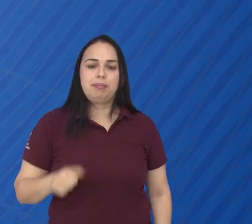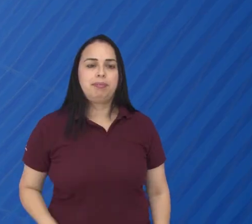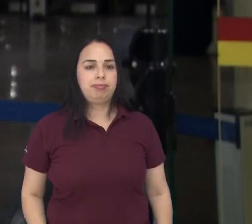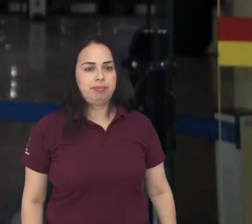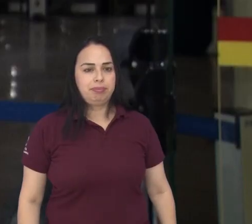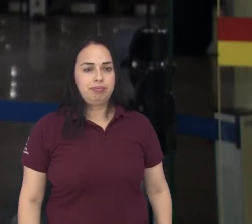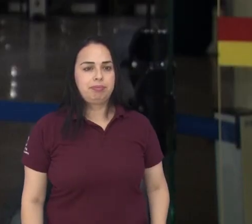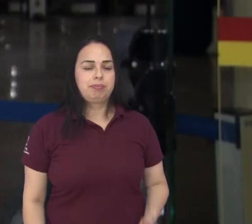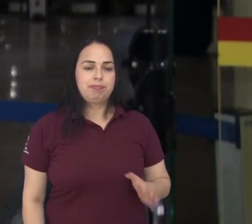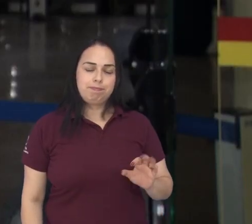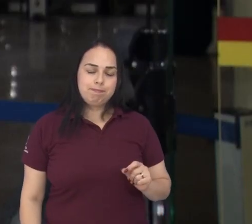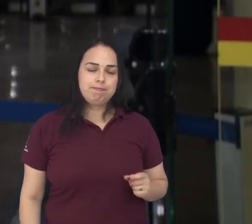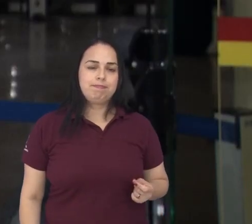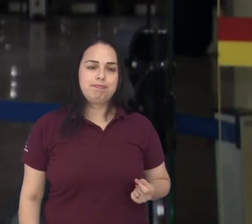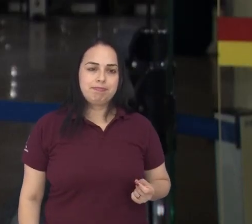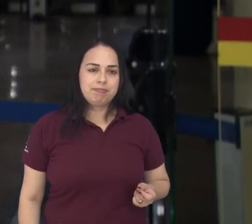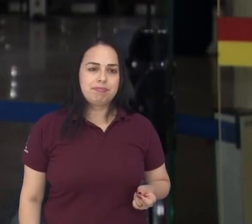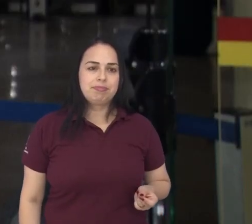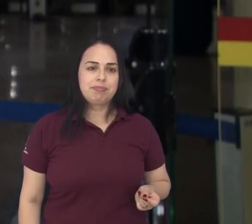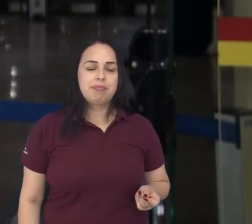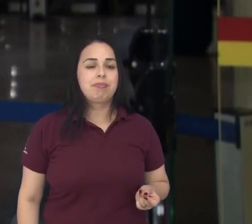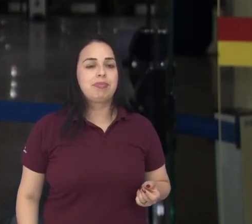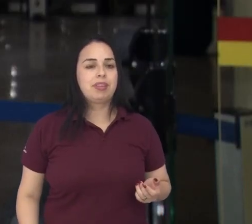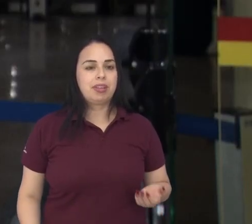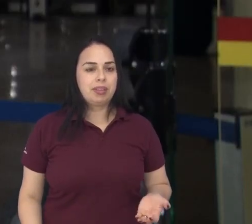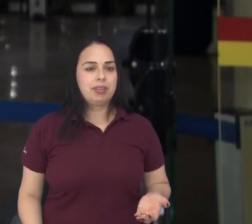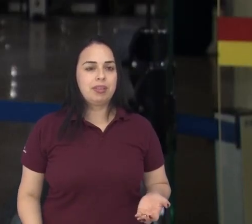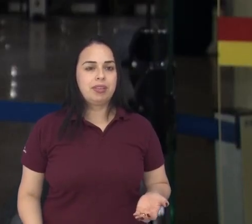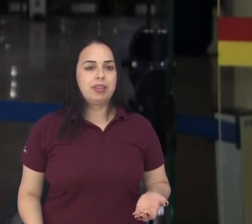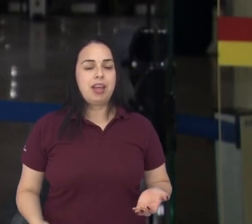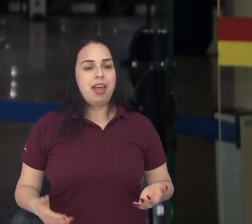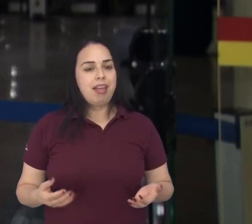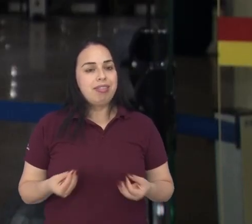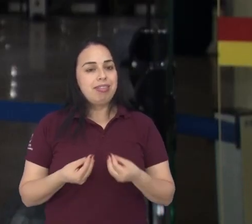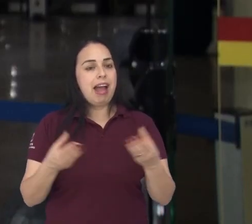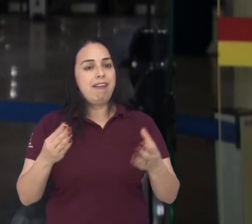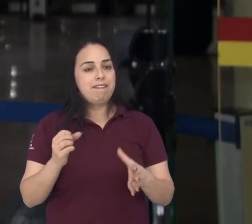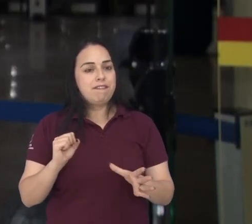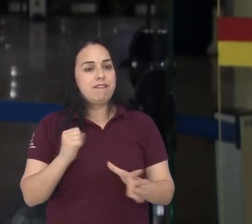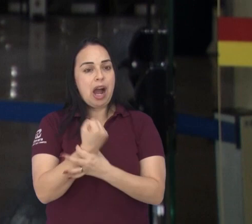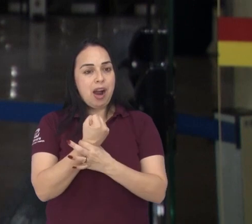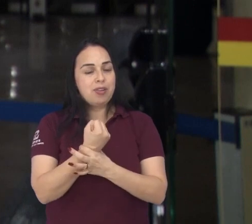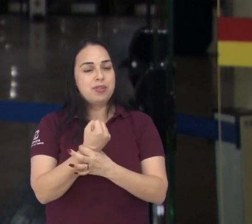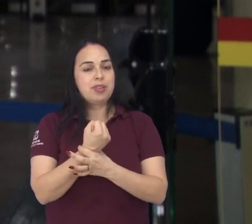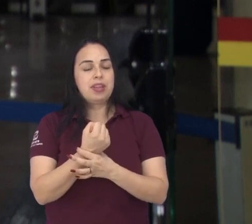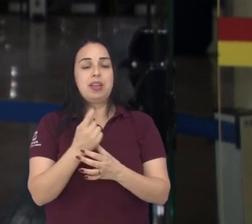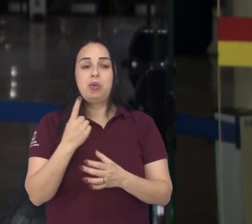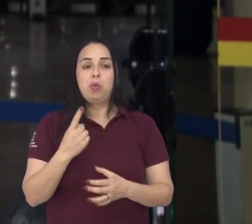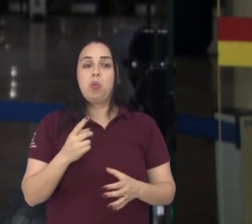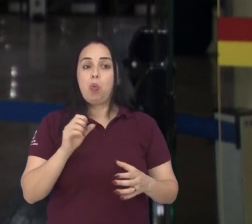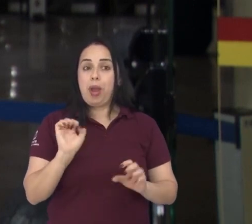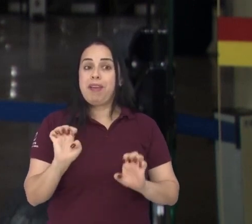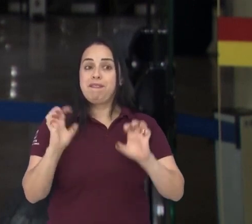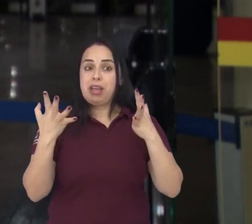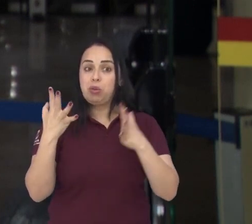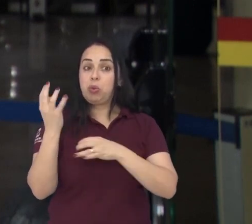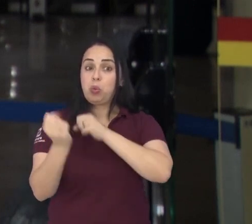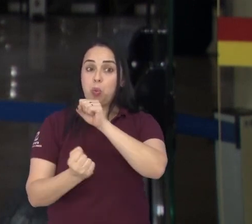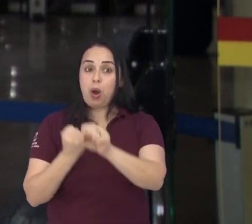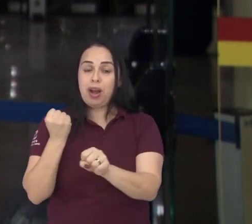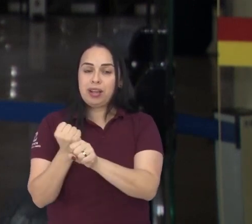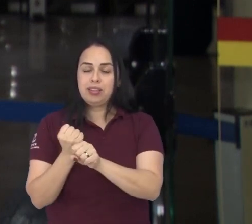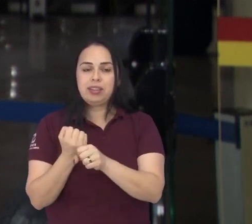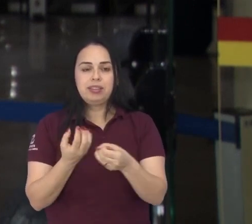no setor. E de maneira de trazer esse fortalecimento através desse evento